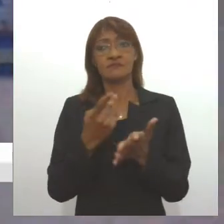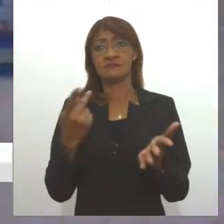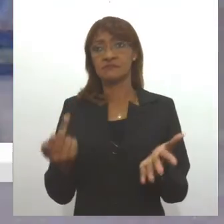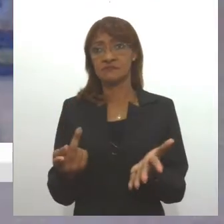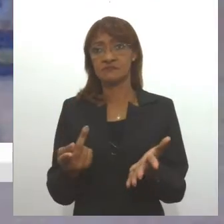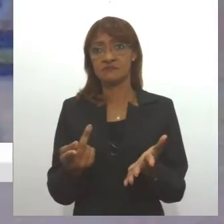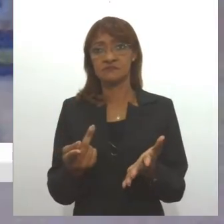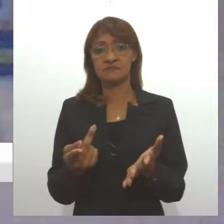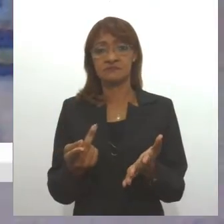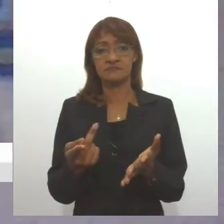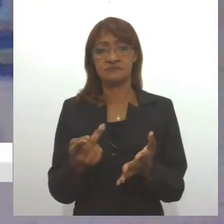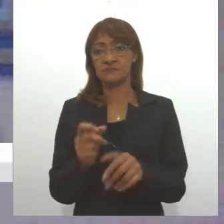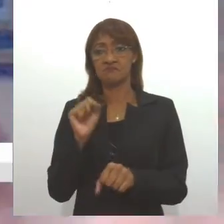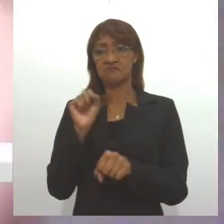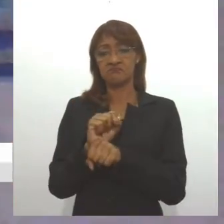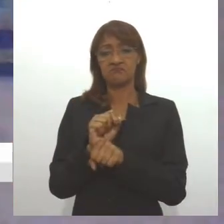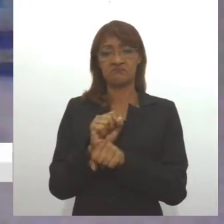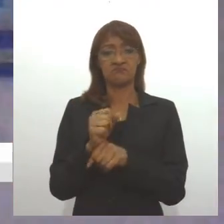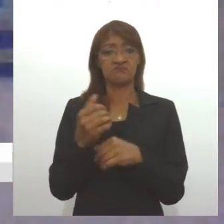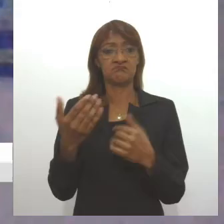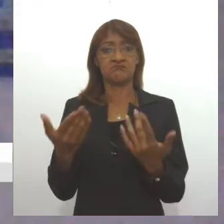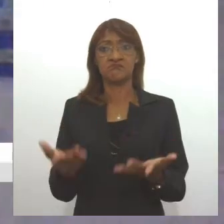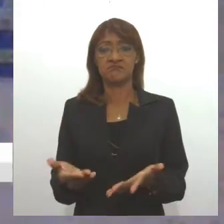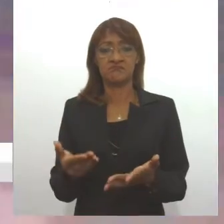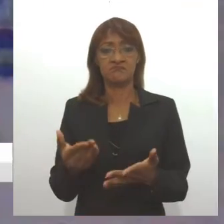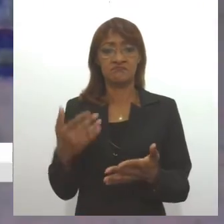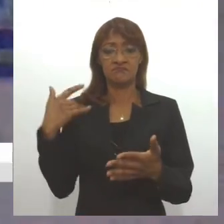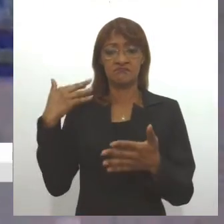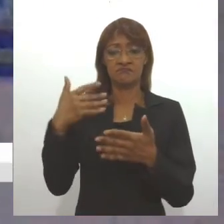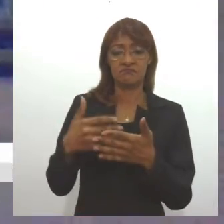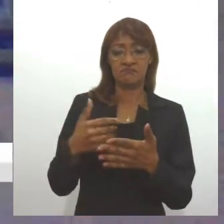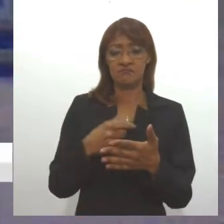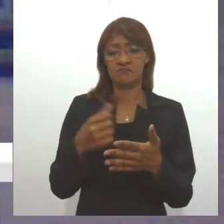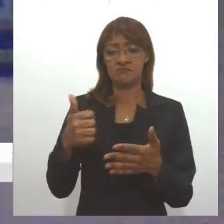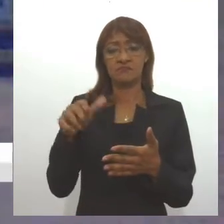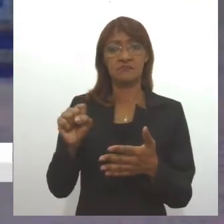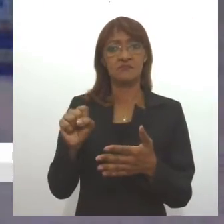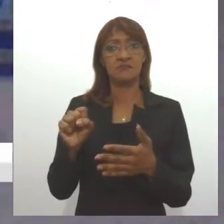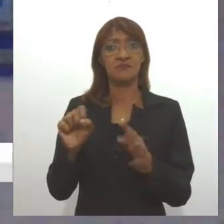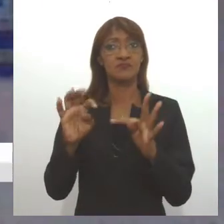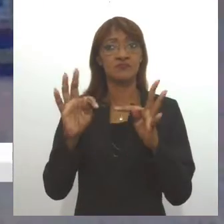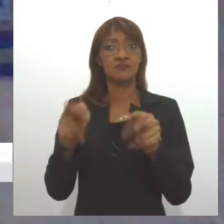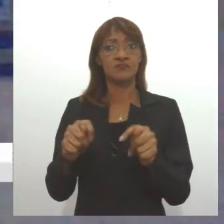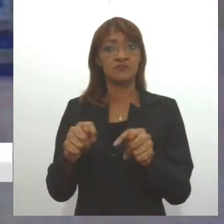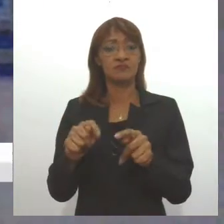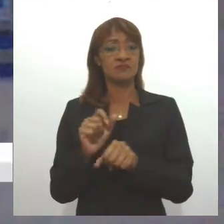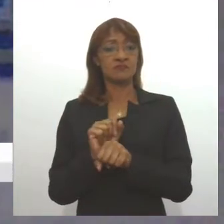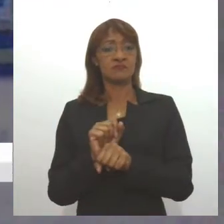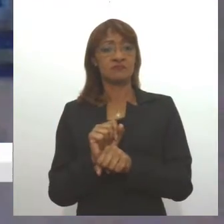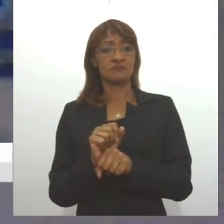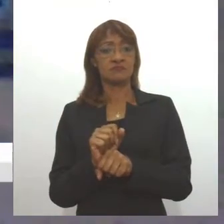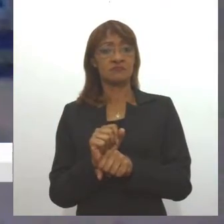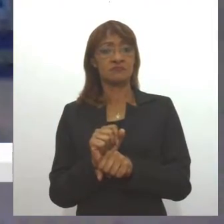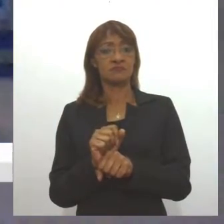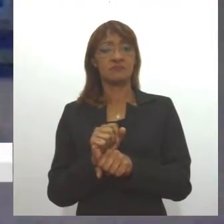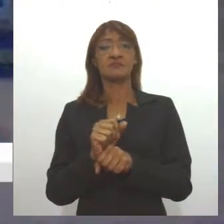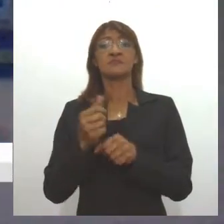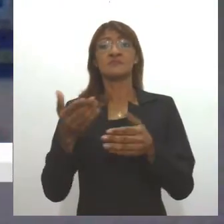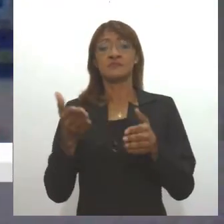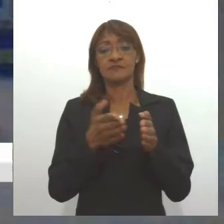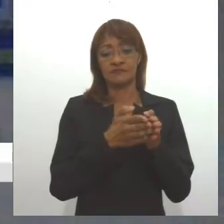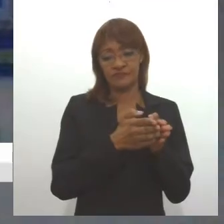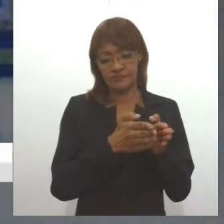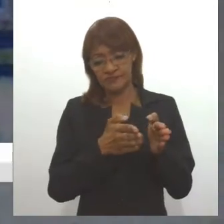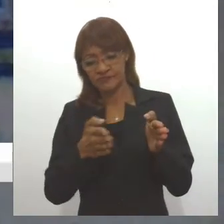do processo anterior até 2018 paralisa tudo, e aí em 2018 a gente tem essa sequência